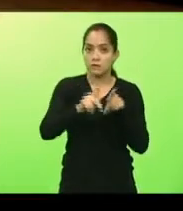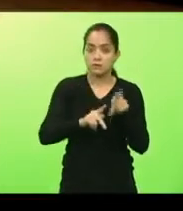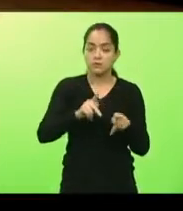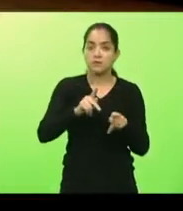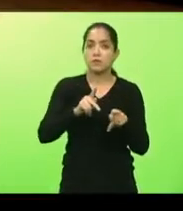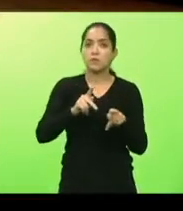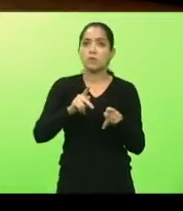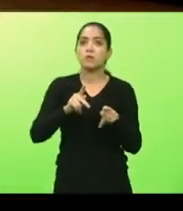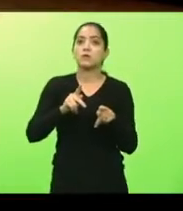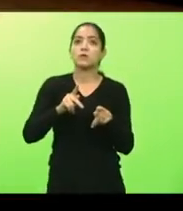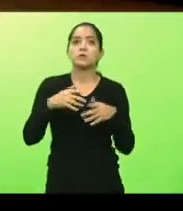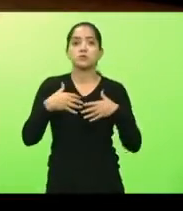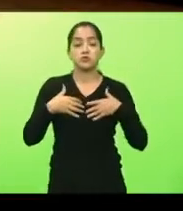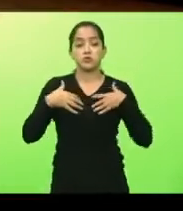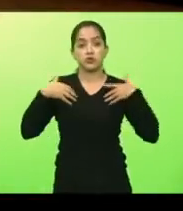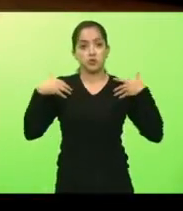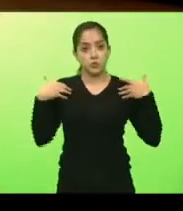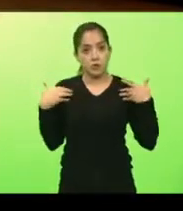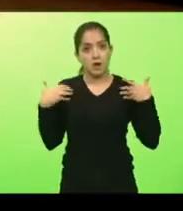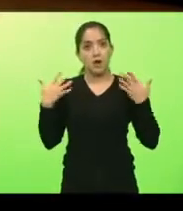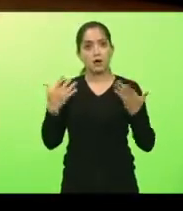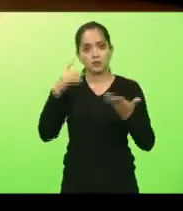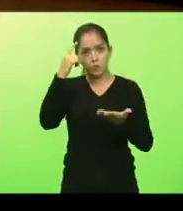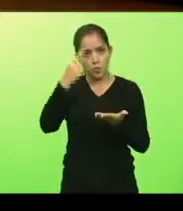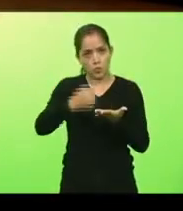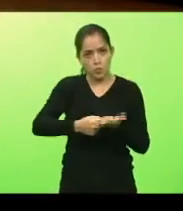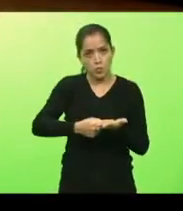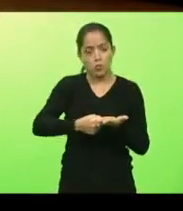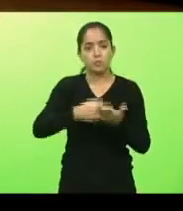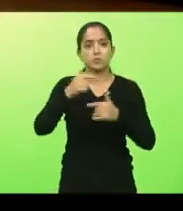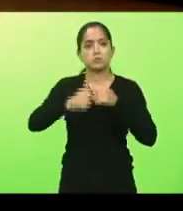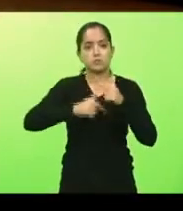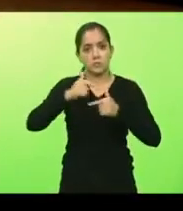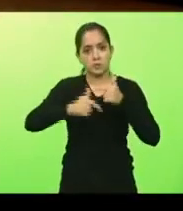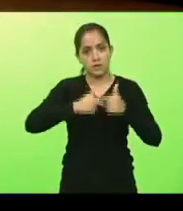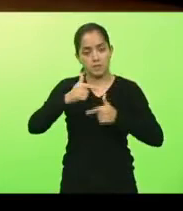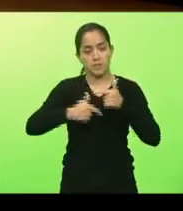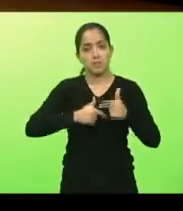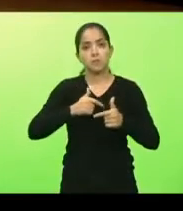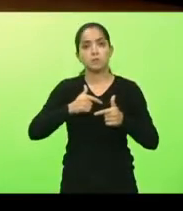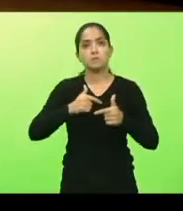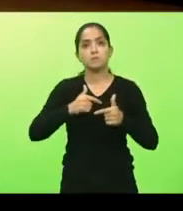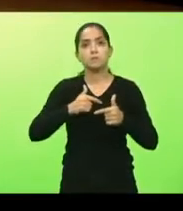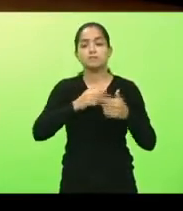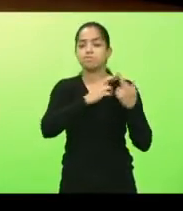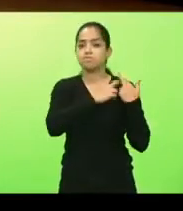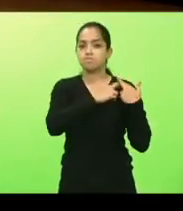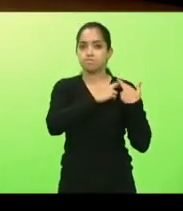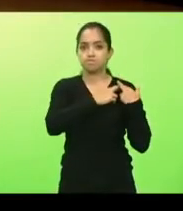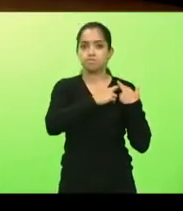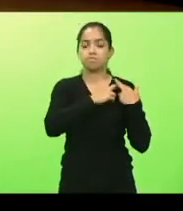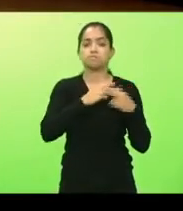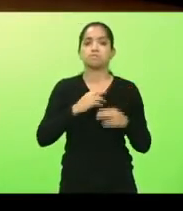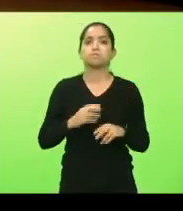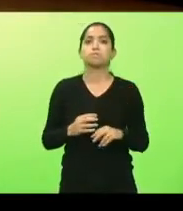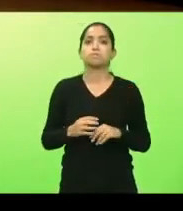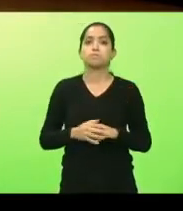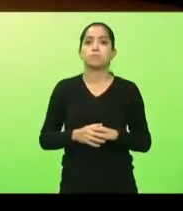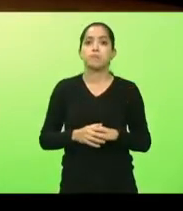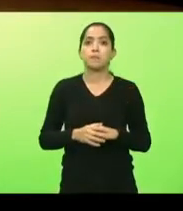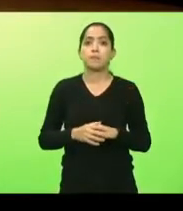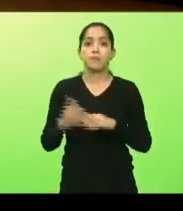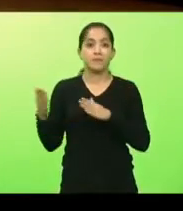catarinenses, e gente honrada, gente que cumpre efetivamente seu trabalho com compromisso. Mas a chegada